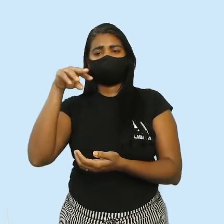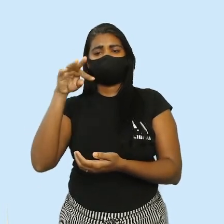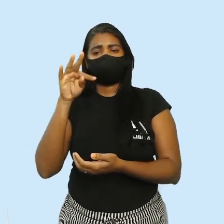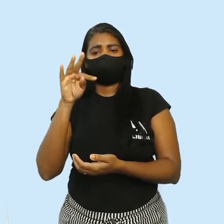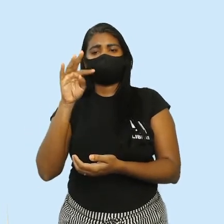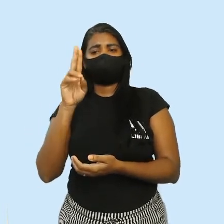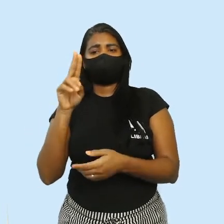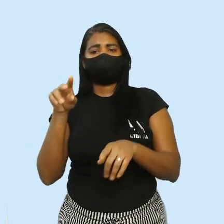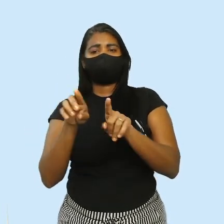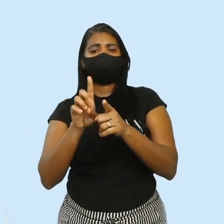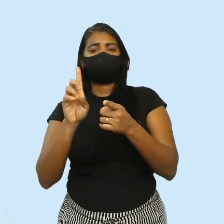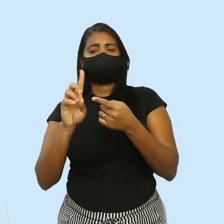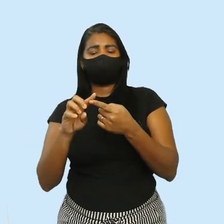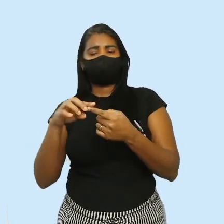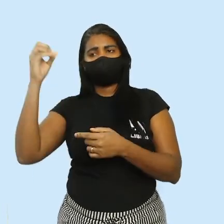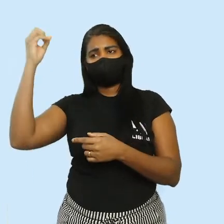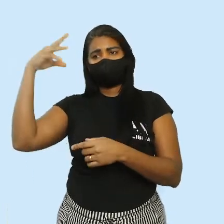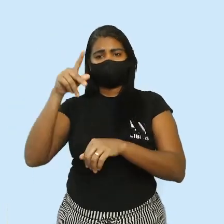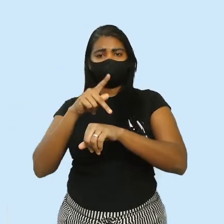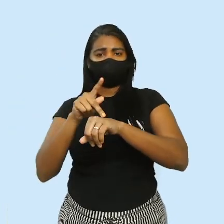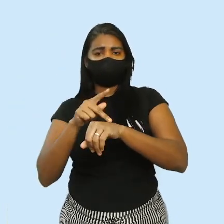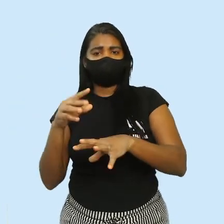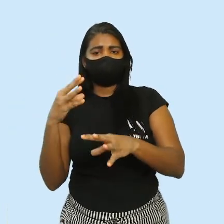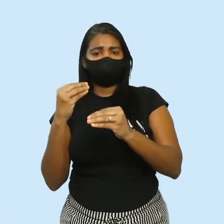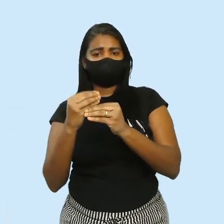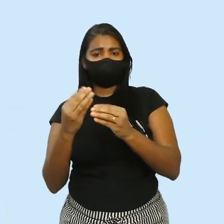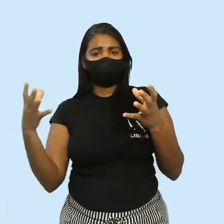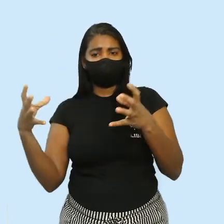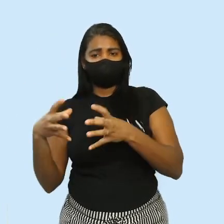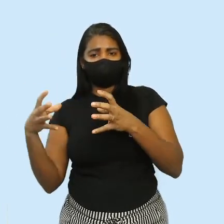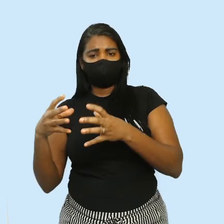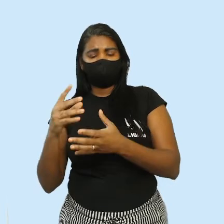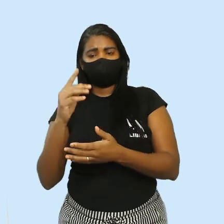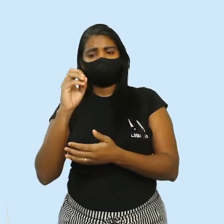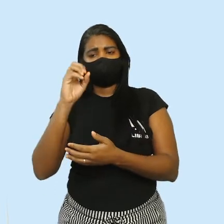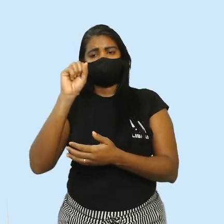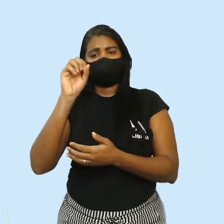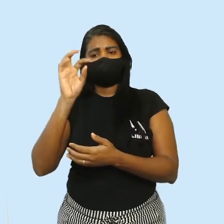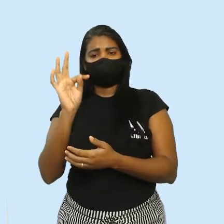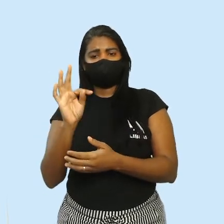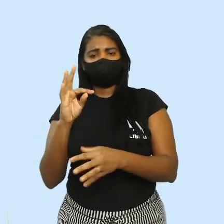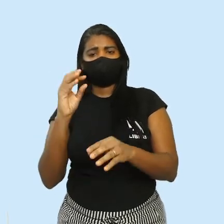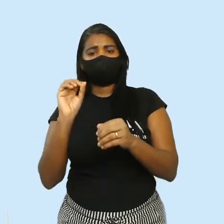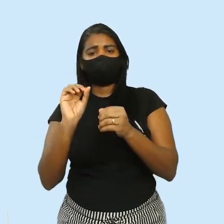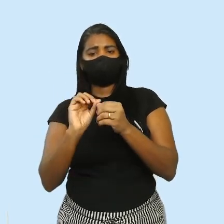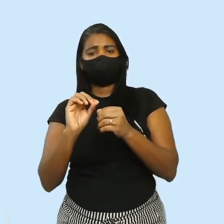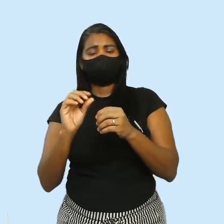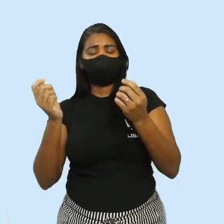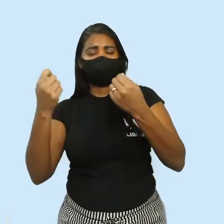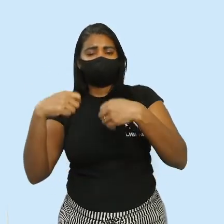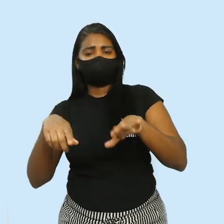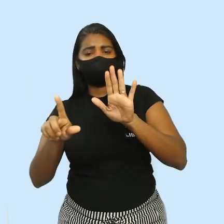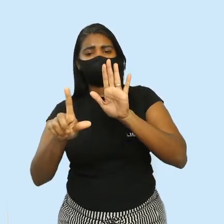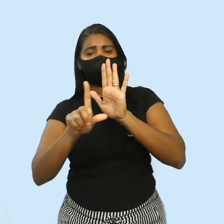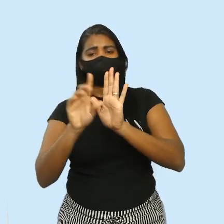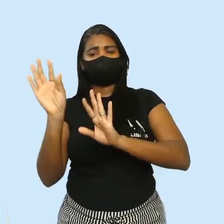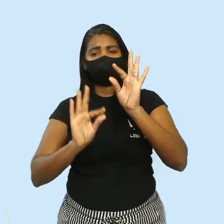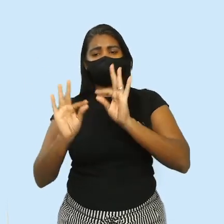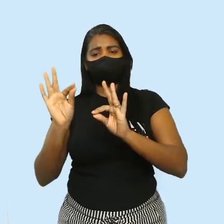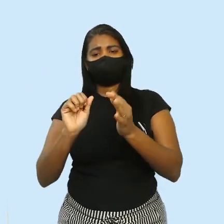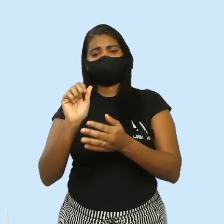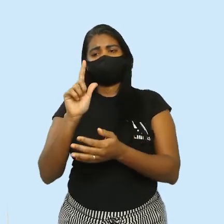desse festival Luz Negra que o Grupo Post fez dentro daquelas possibilidades que a lei Aldir